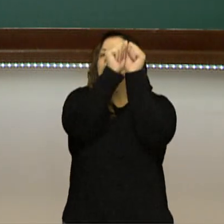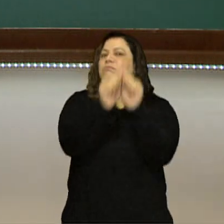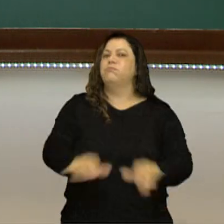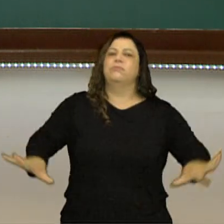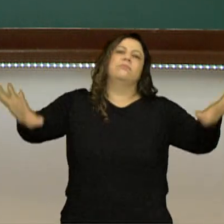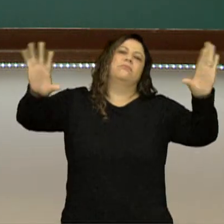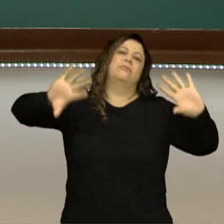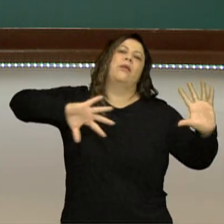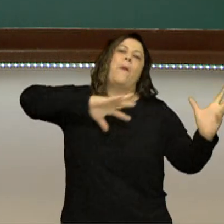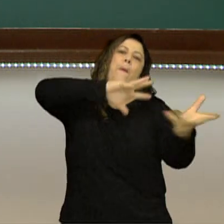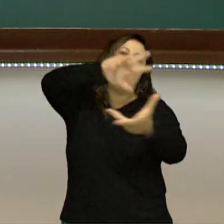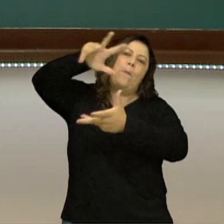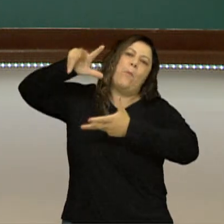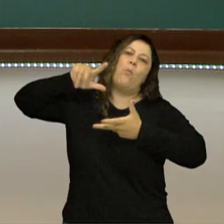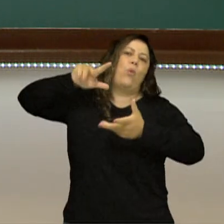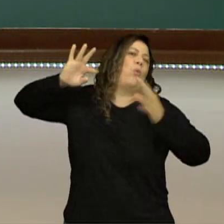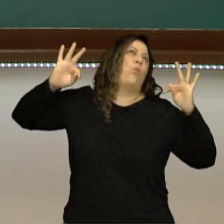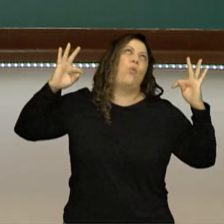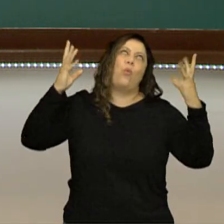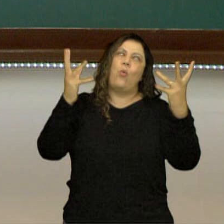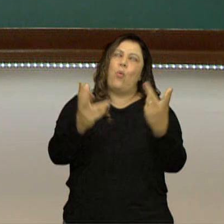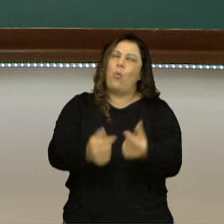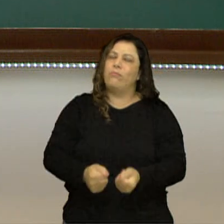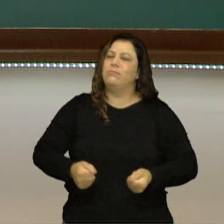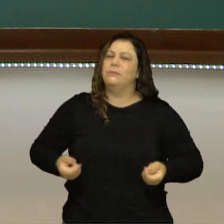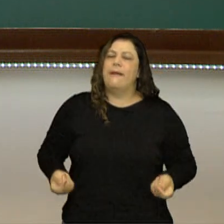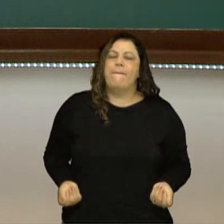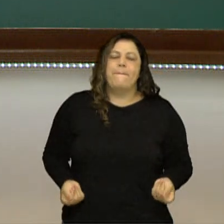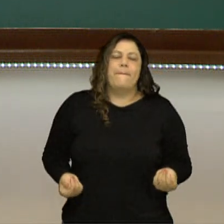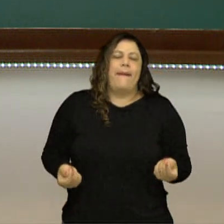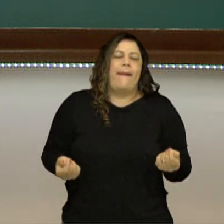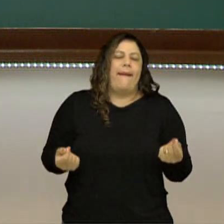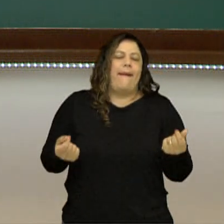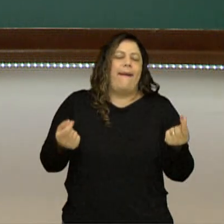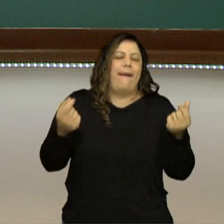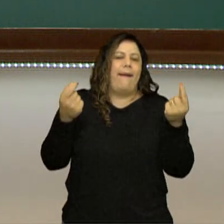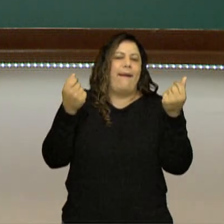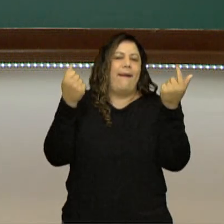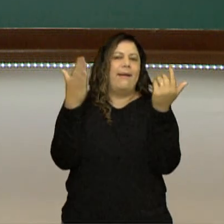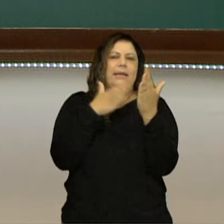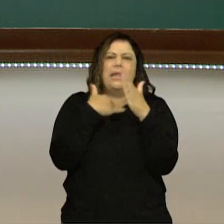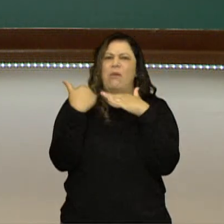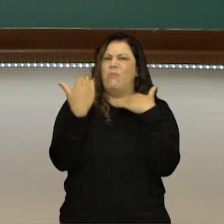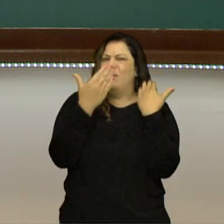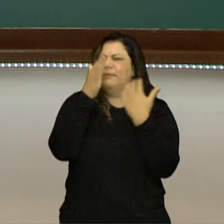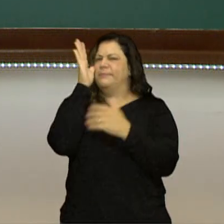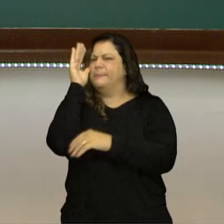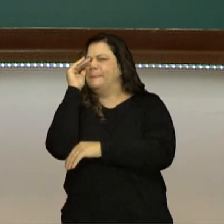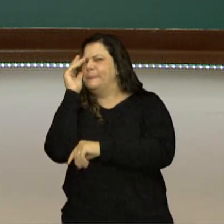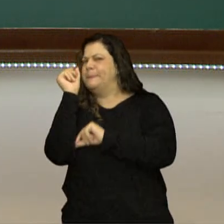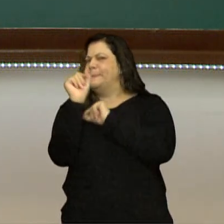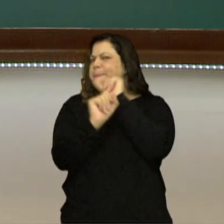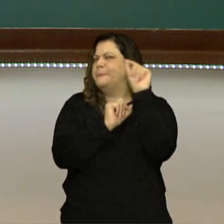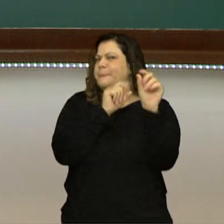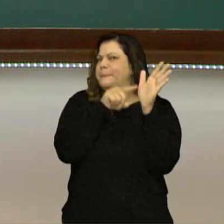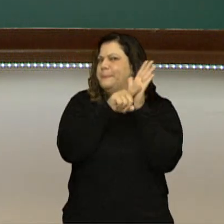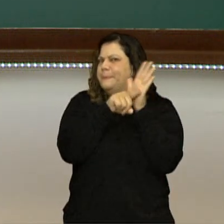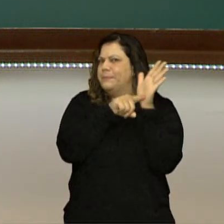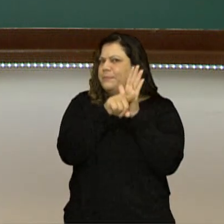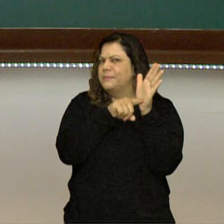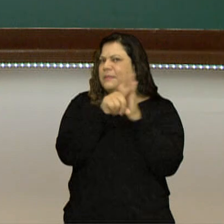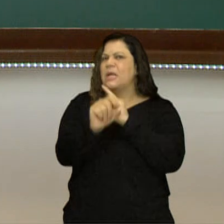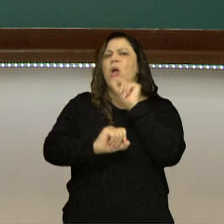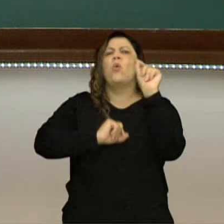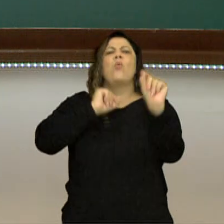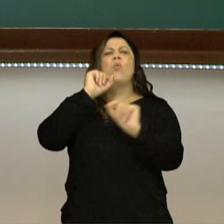expandiu-se para o mundo, ficando bilionário. E a morte dele é curiosa. Vão pesquisar como o